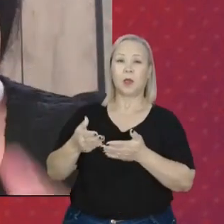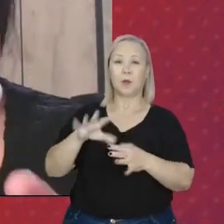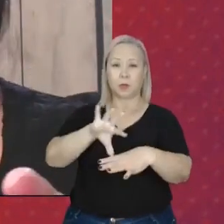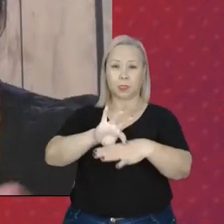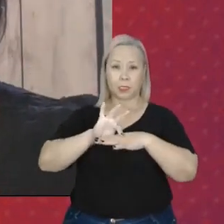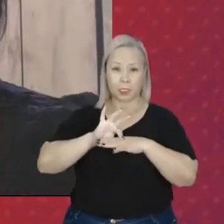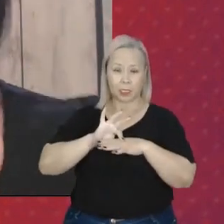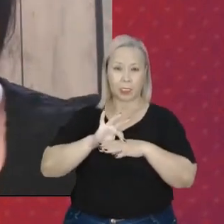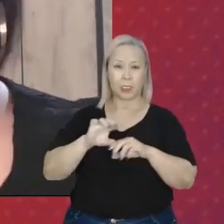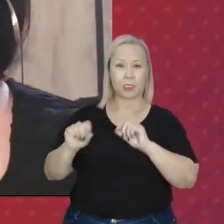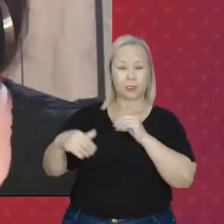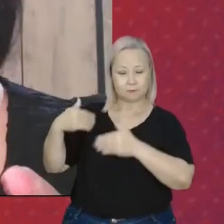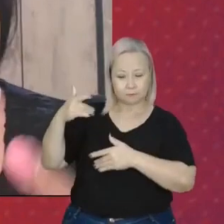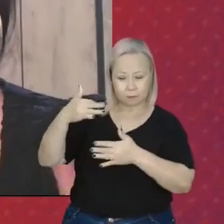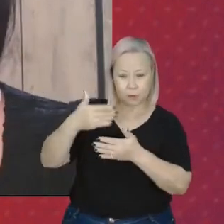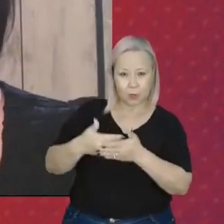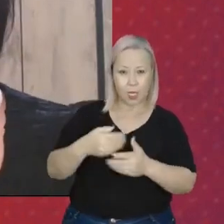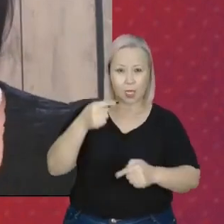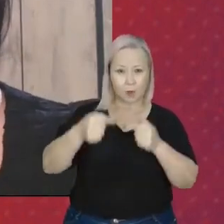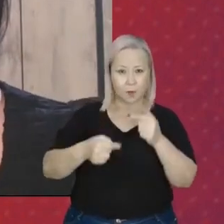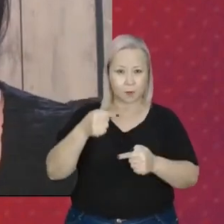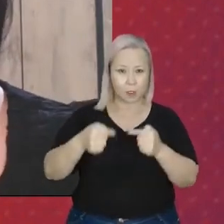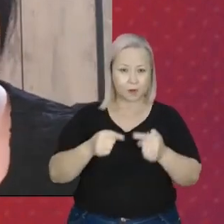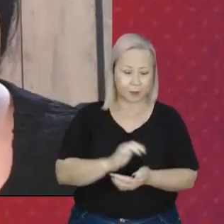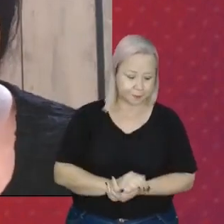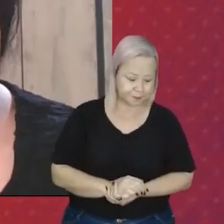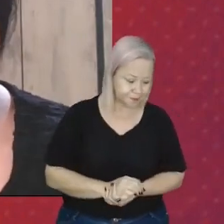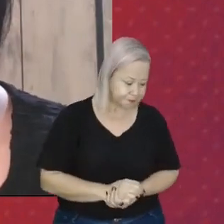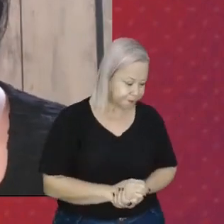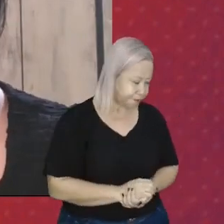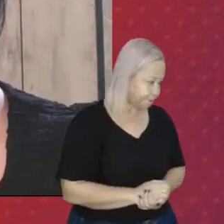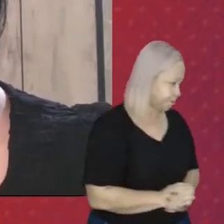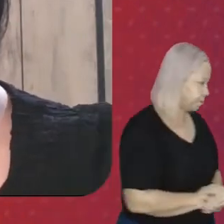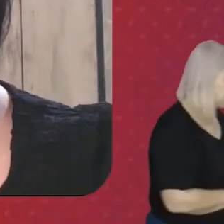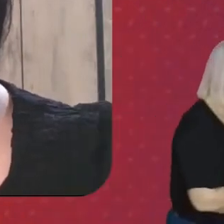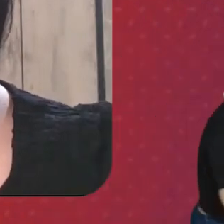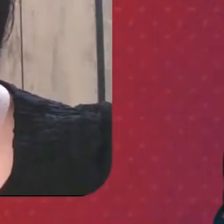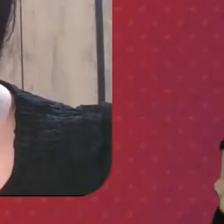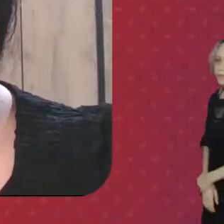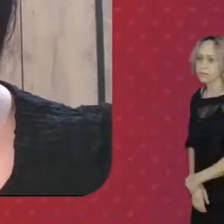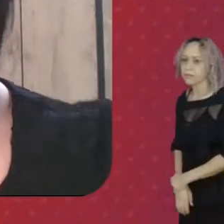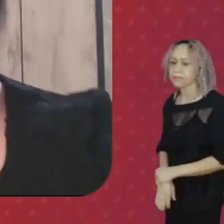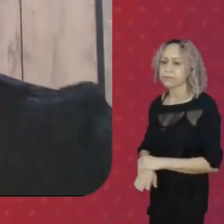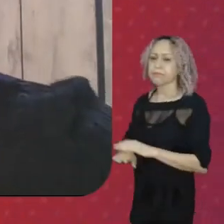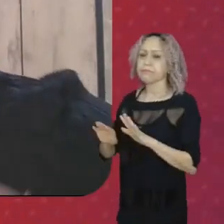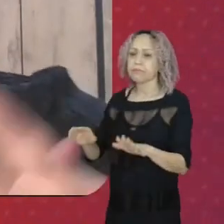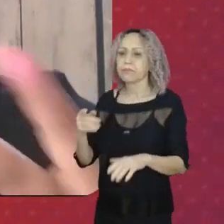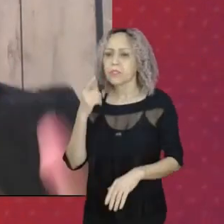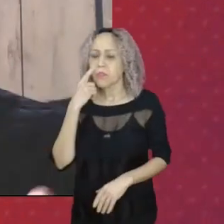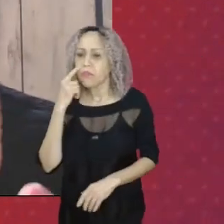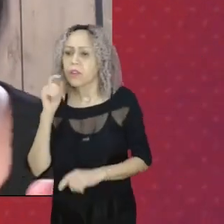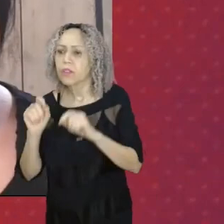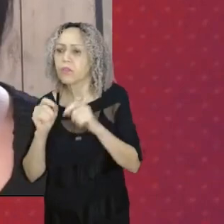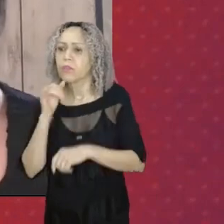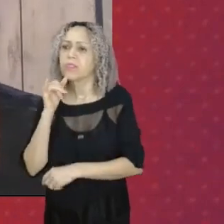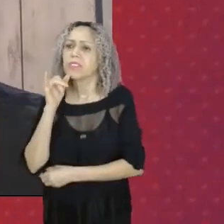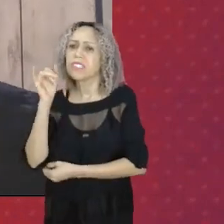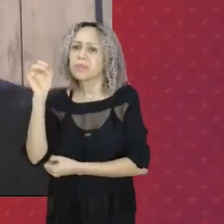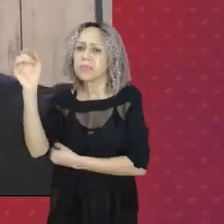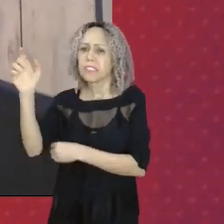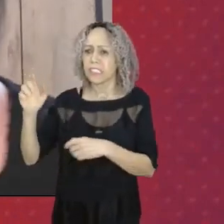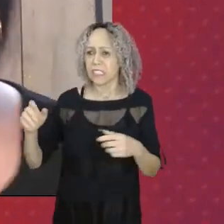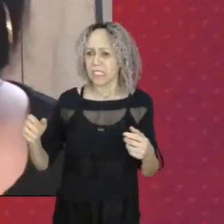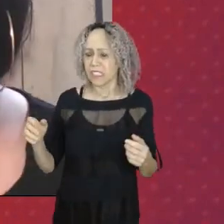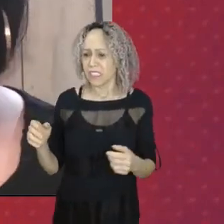bagagem política minha, ela se desperta, né? Quando eu vejo, por exemplo, as dificuldades que